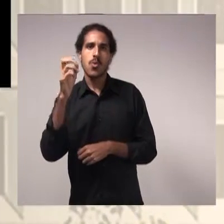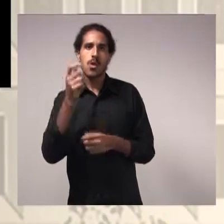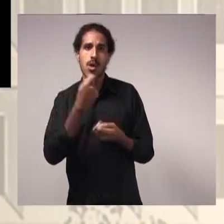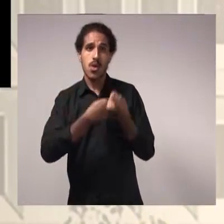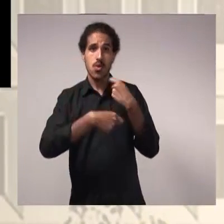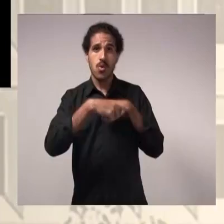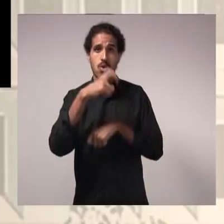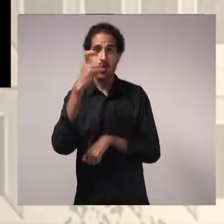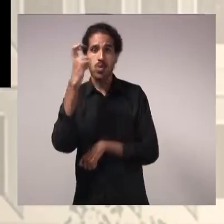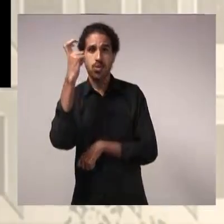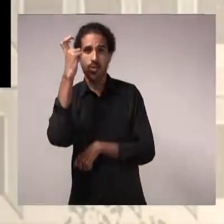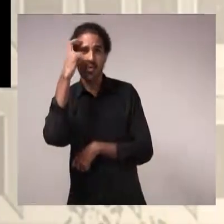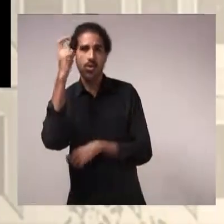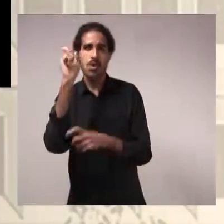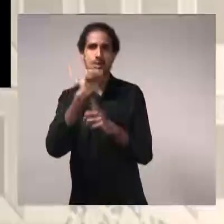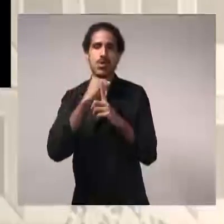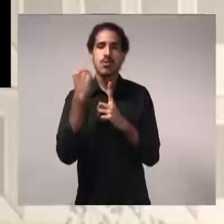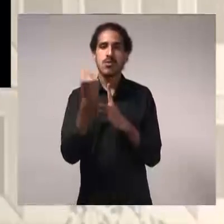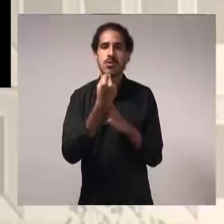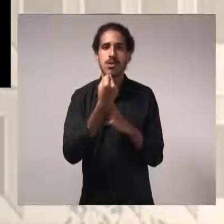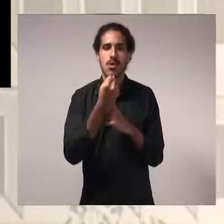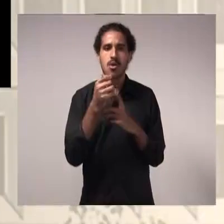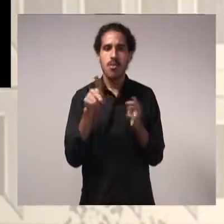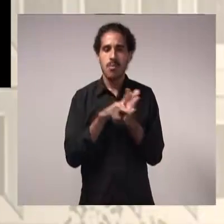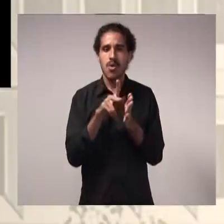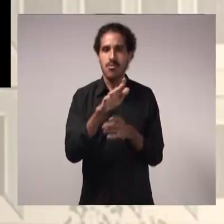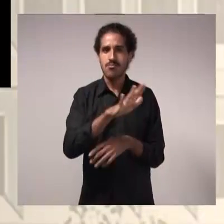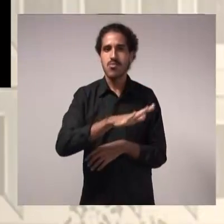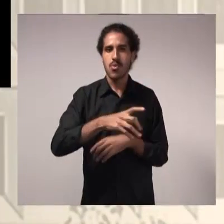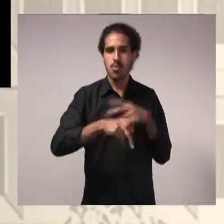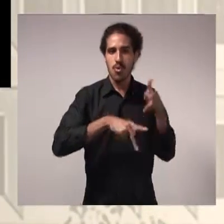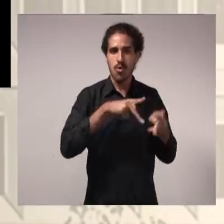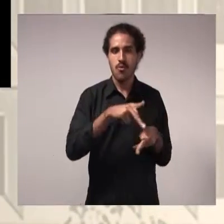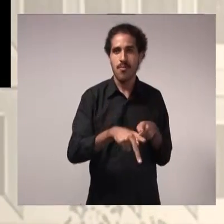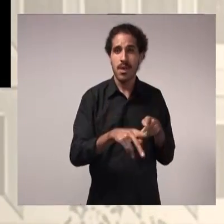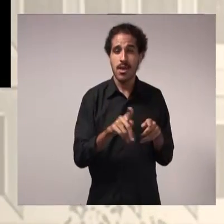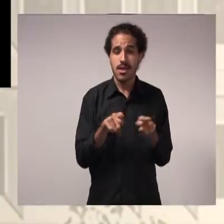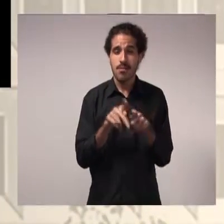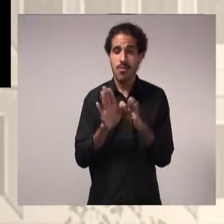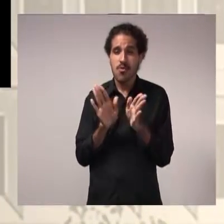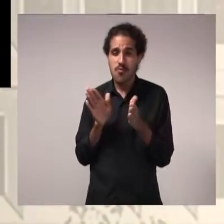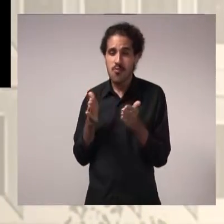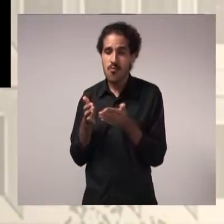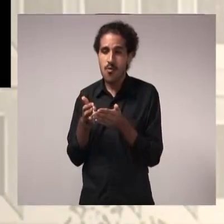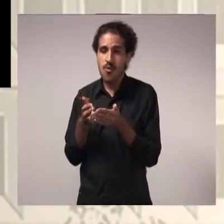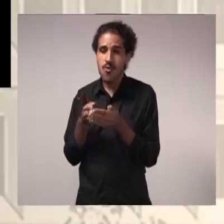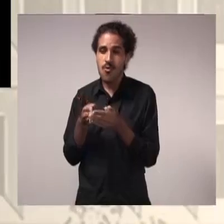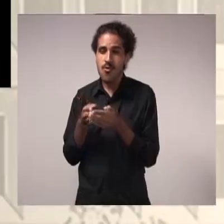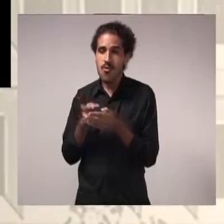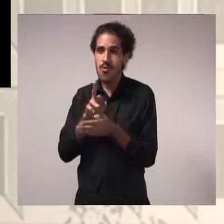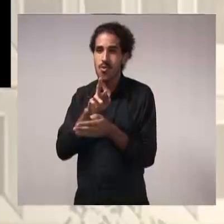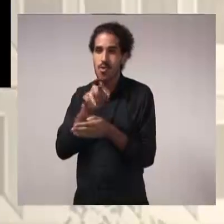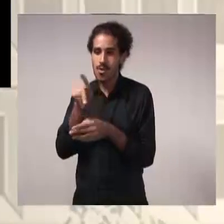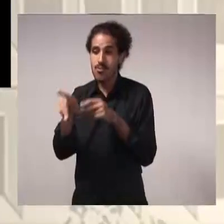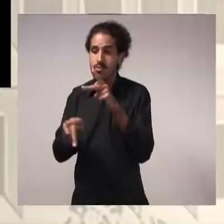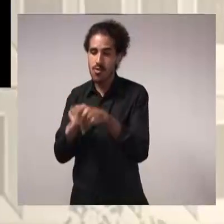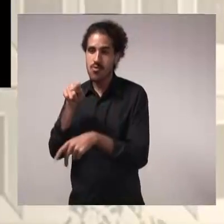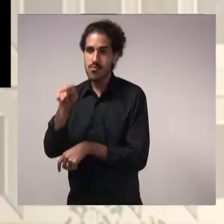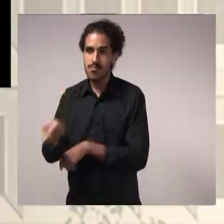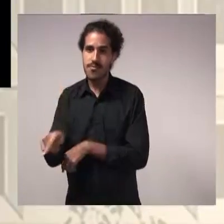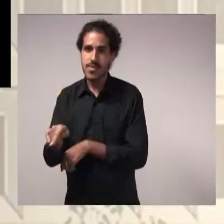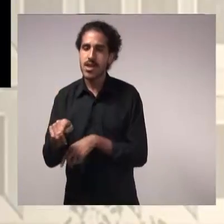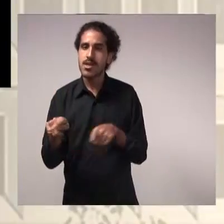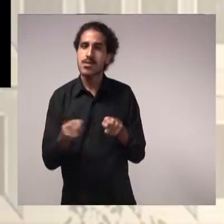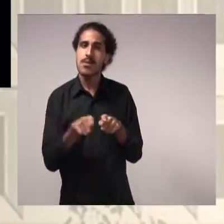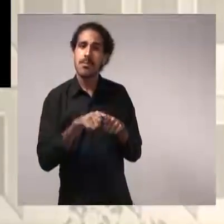social e cultural da sociedade. Segundo, o foco nas pessoas. Terceiro,